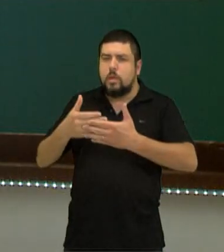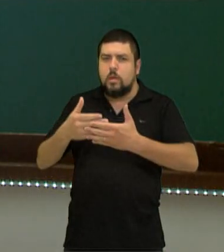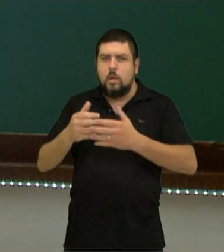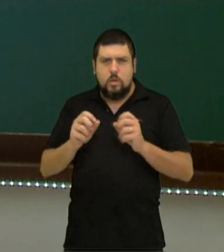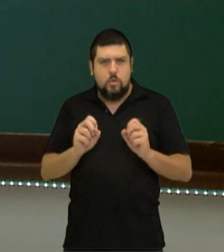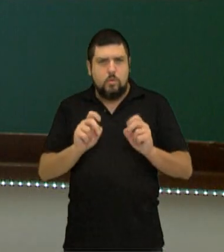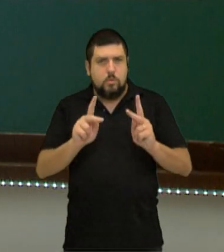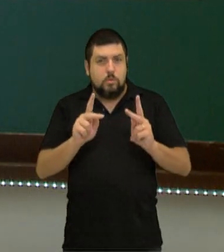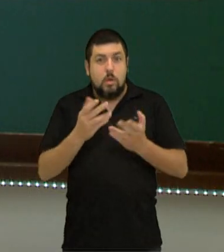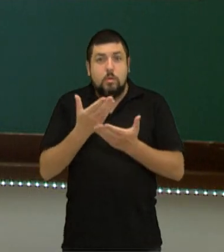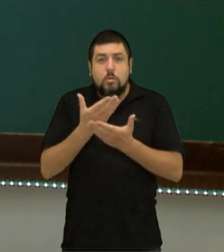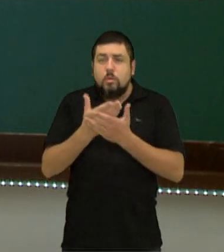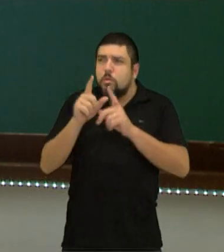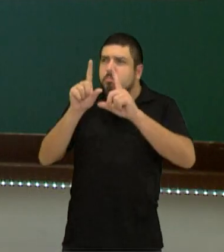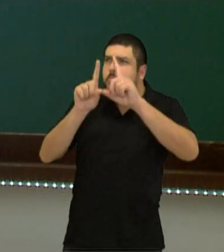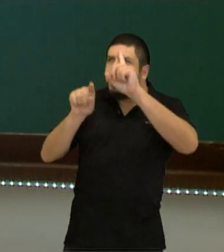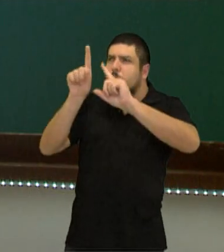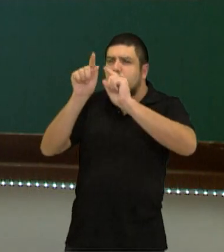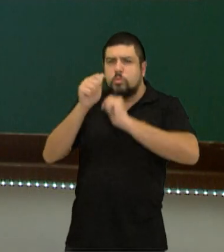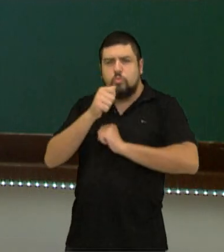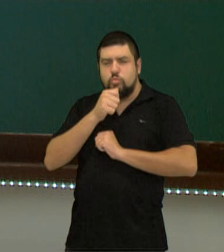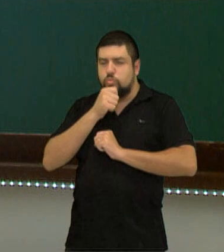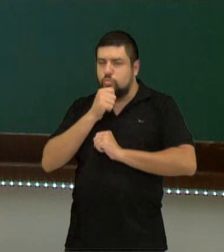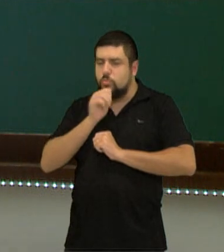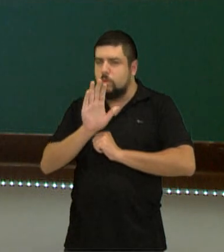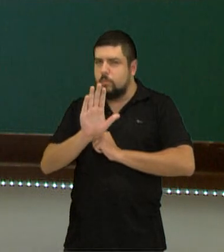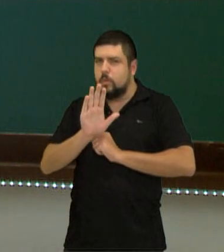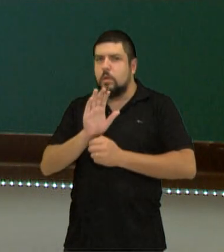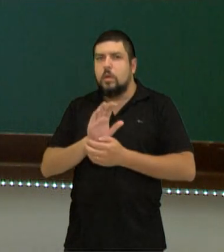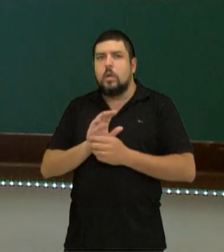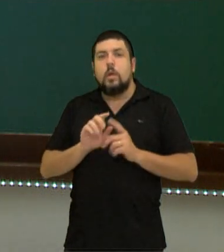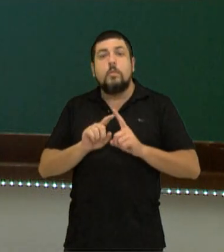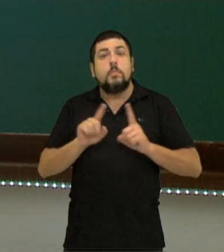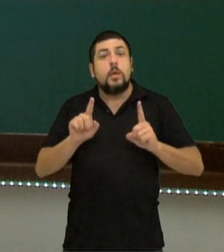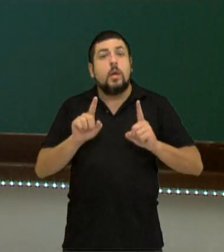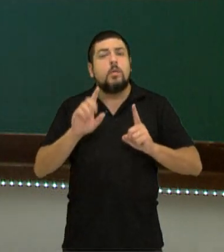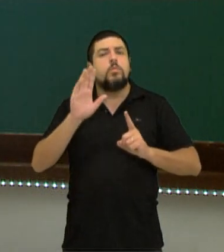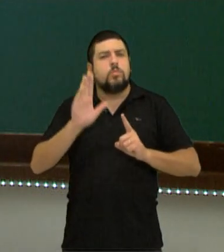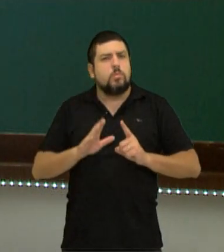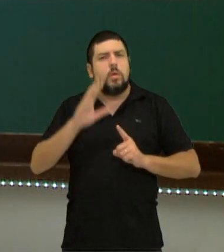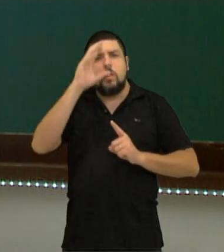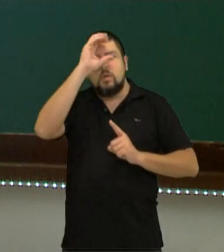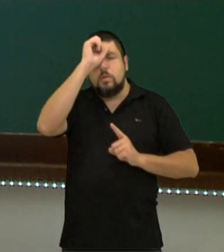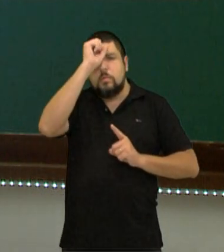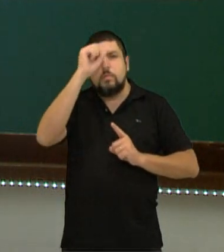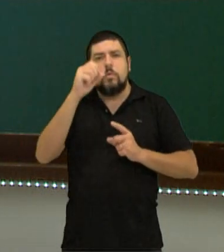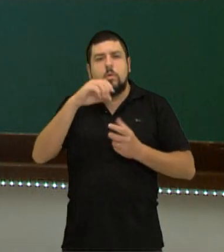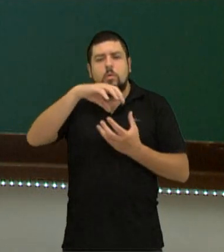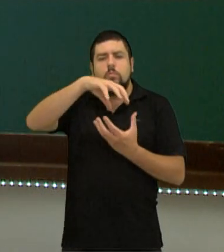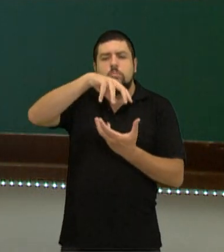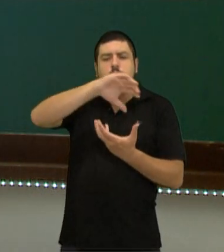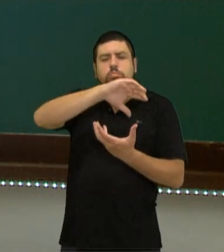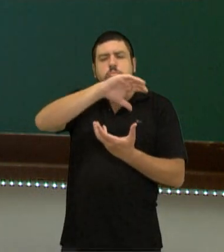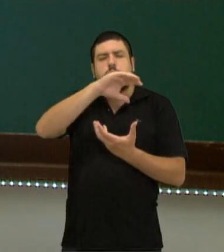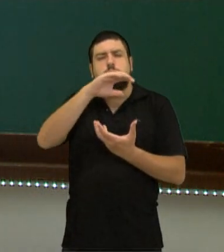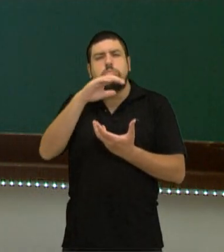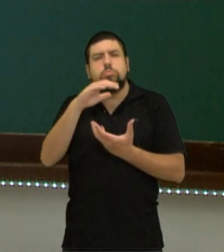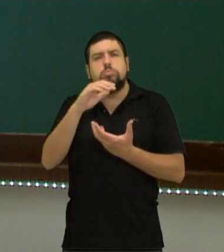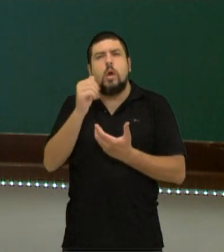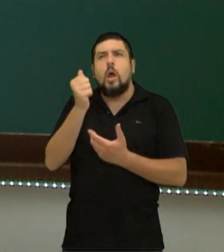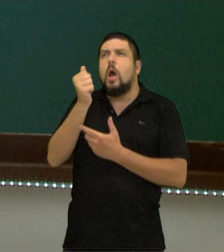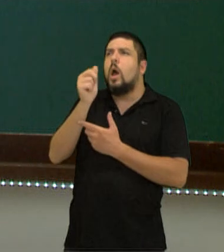astronomia, porém nós já aprendemos sobre a atmosfera e a sua composição, que existem